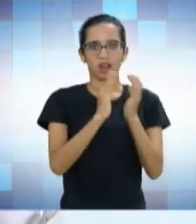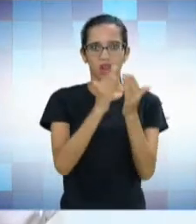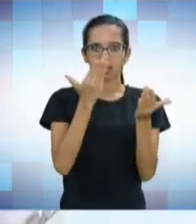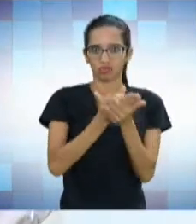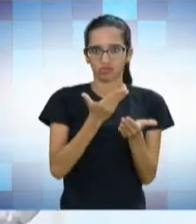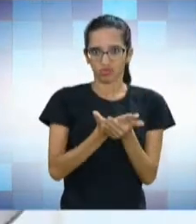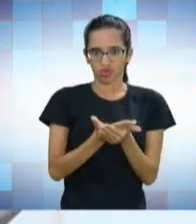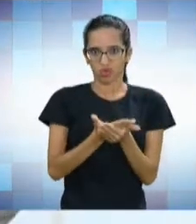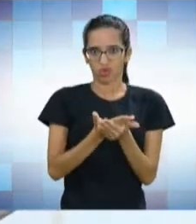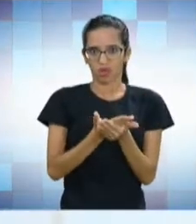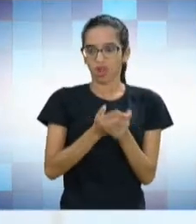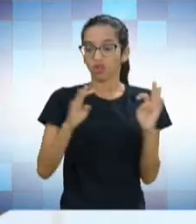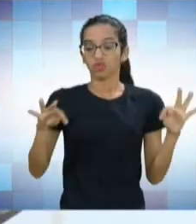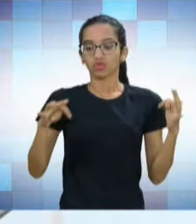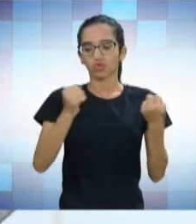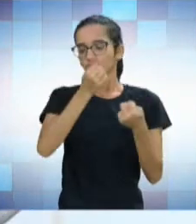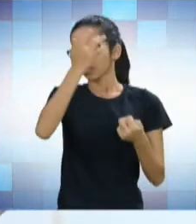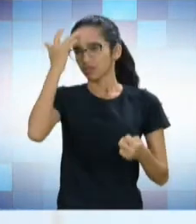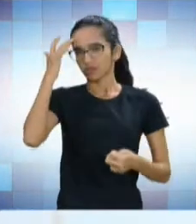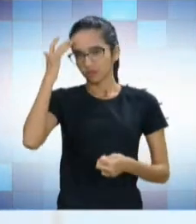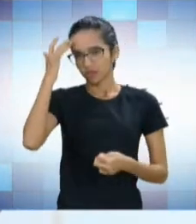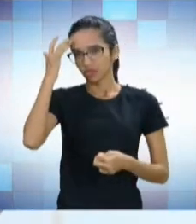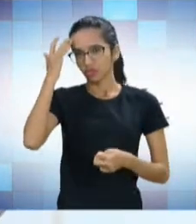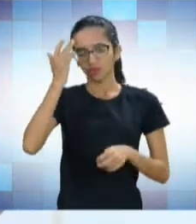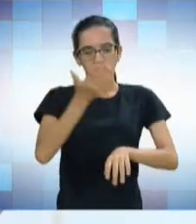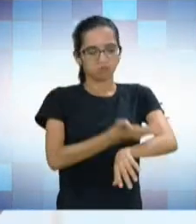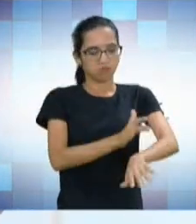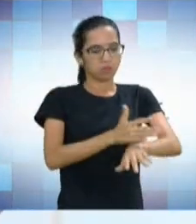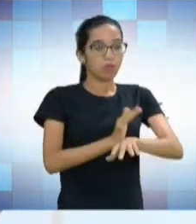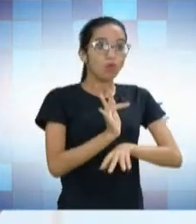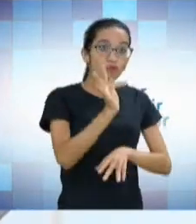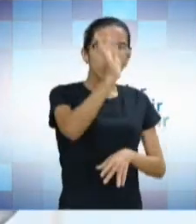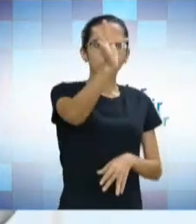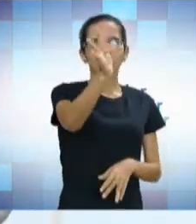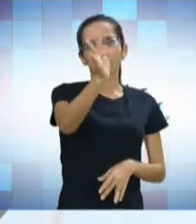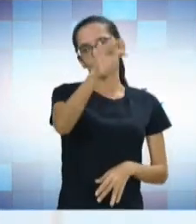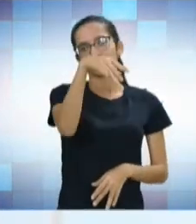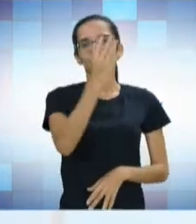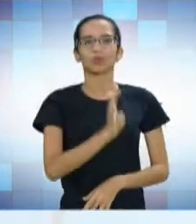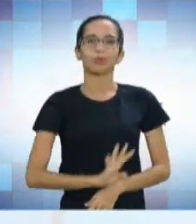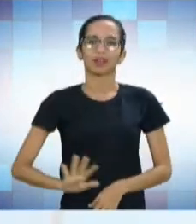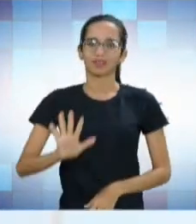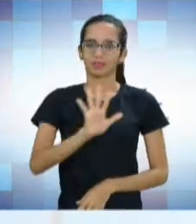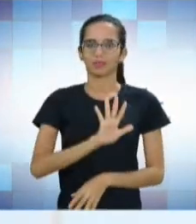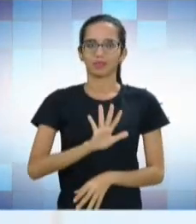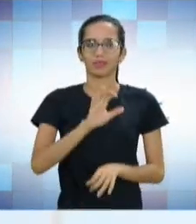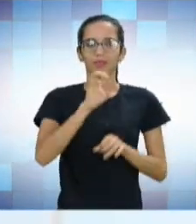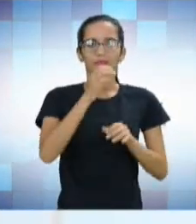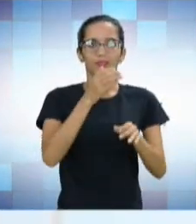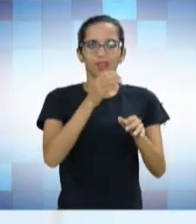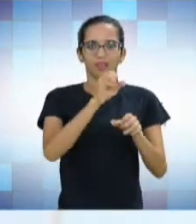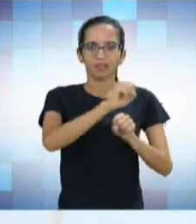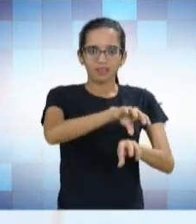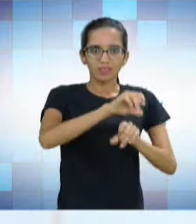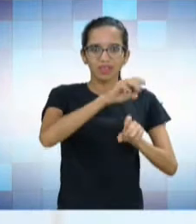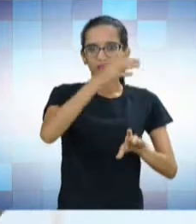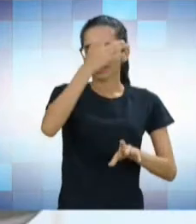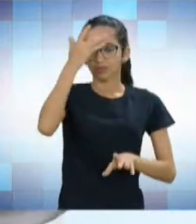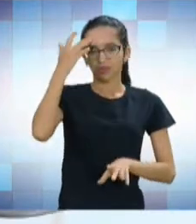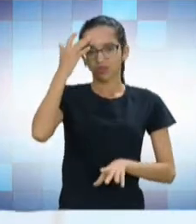trabalhando todas as pessoas para o futuro da nossa nação então você vai criar as pessoas com educação